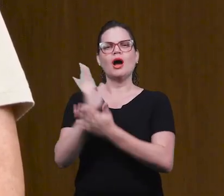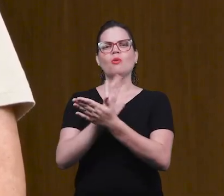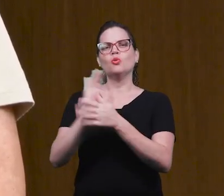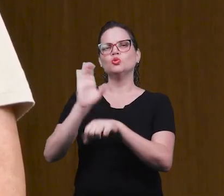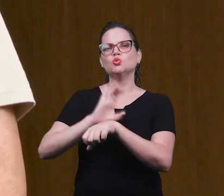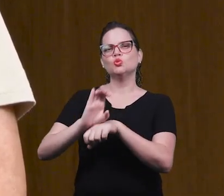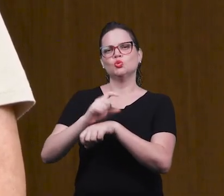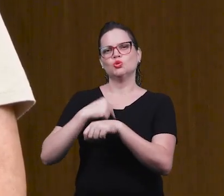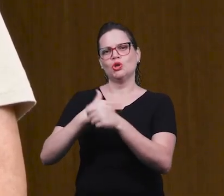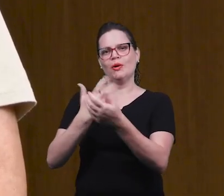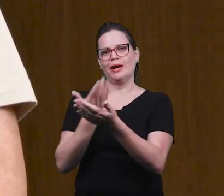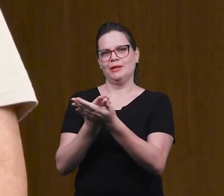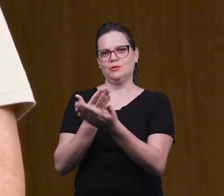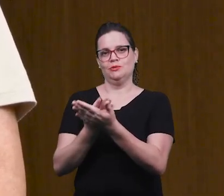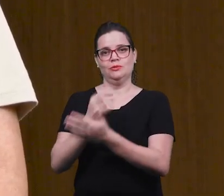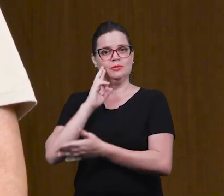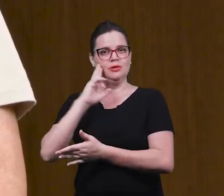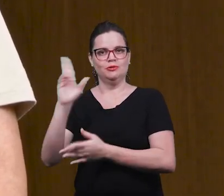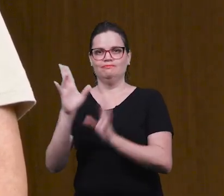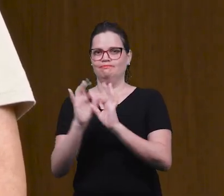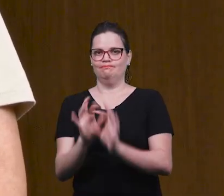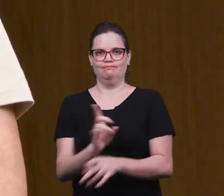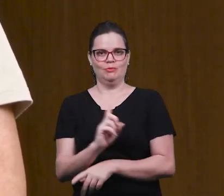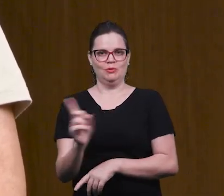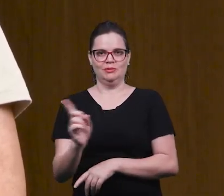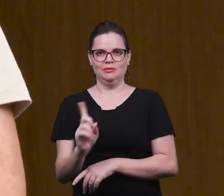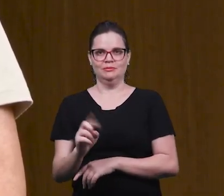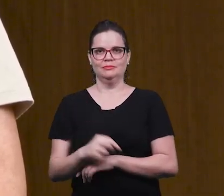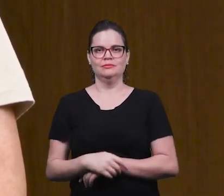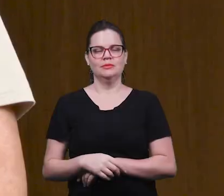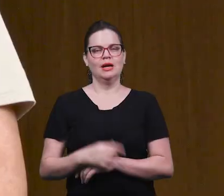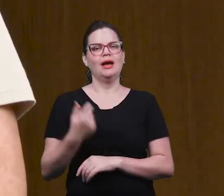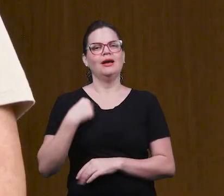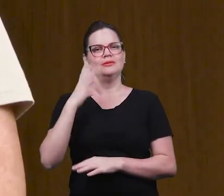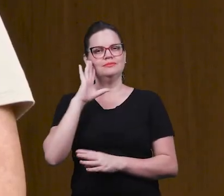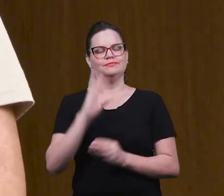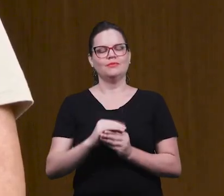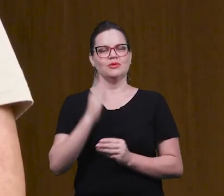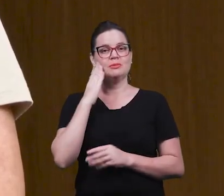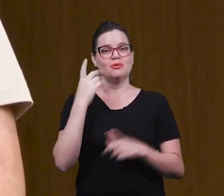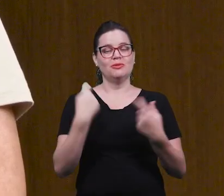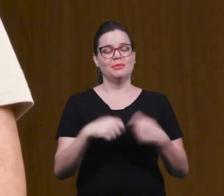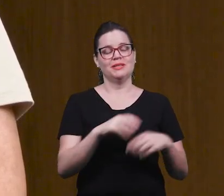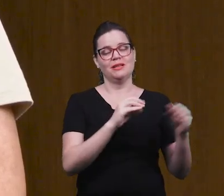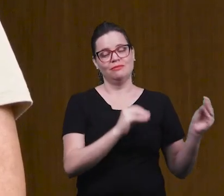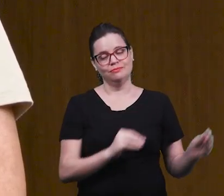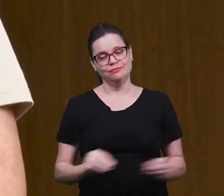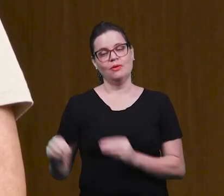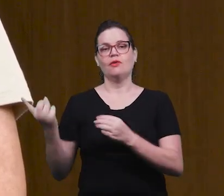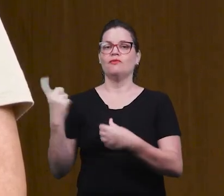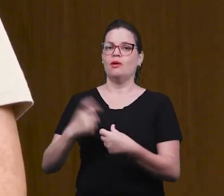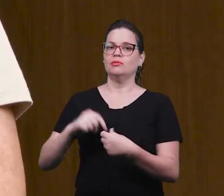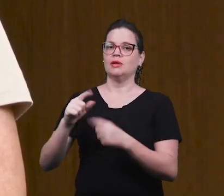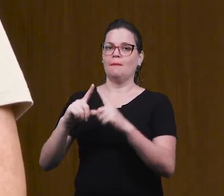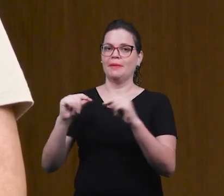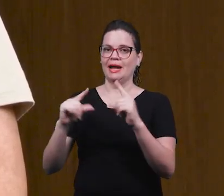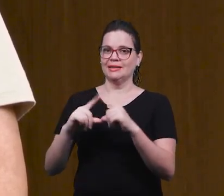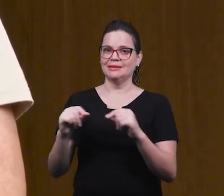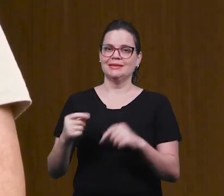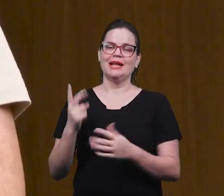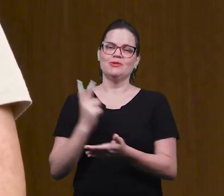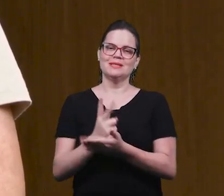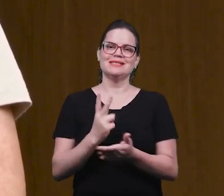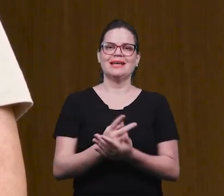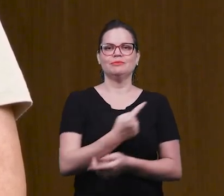não permitiu. E aí eu entendi que eu precisava de vez em quando ir até lá em Brasília para dar assistência a ele, né? E aí